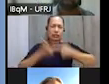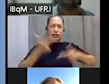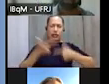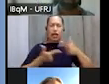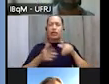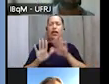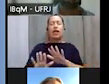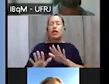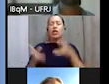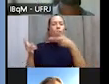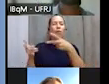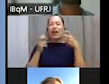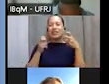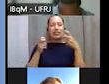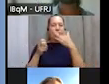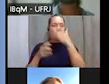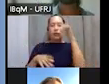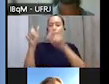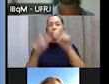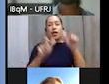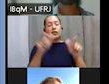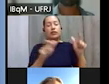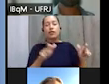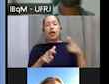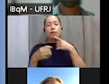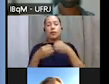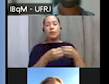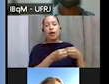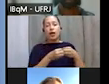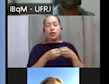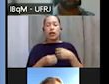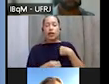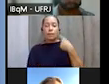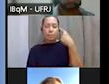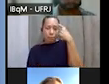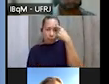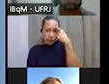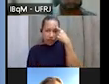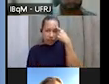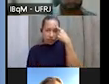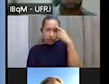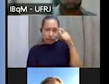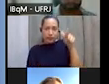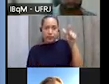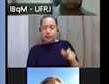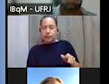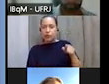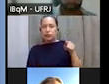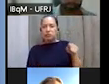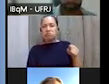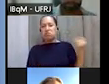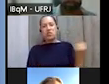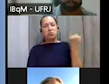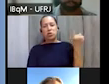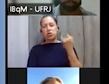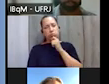enxergar as pessoas que estão em volta dele, que ele acha que são pessoas que não são importantes. Então, a